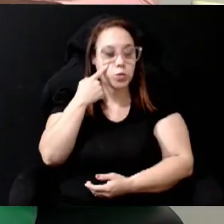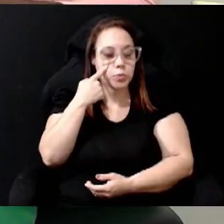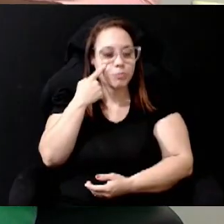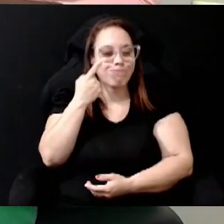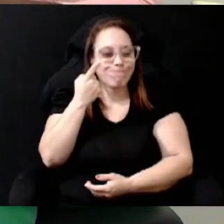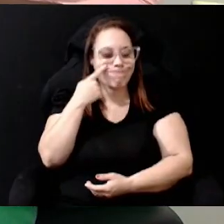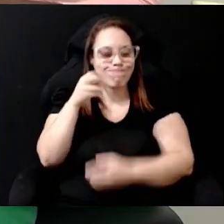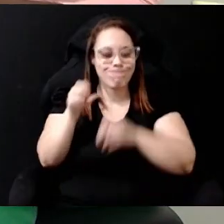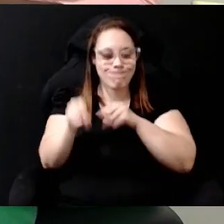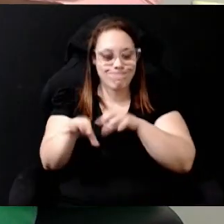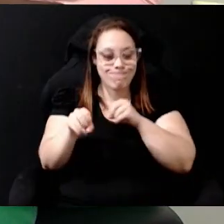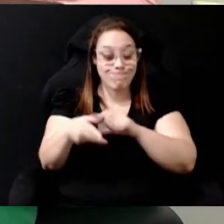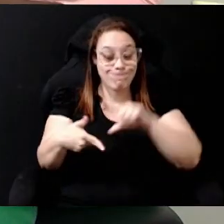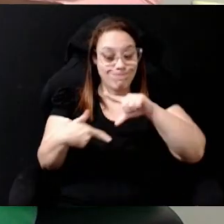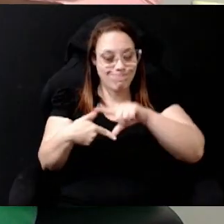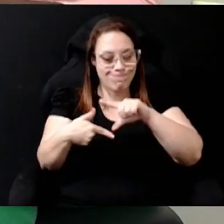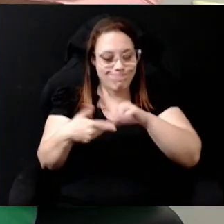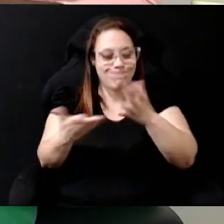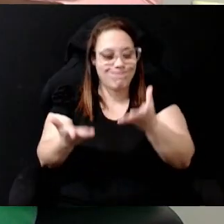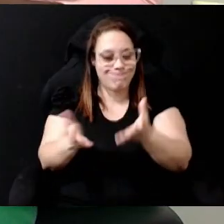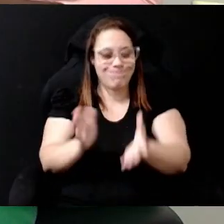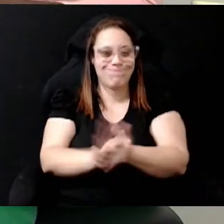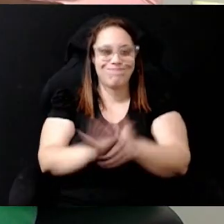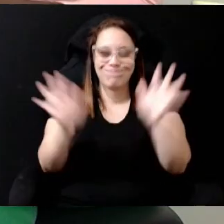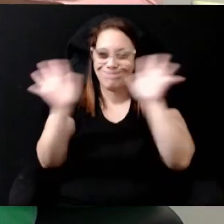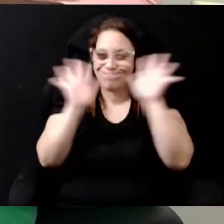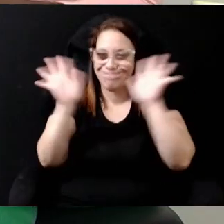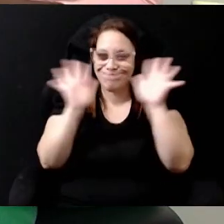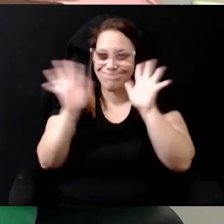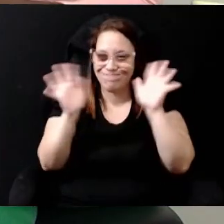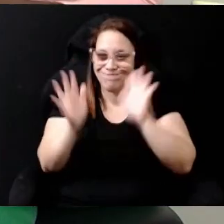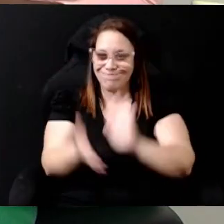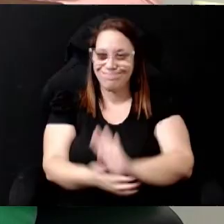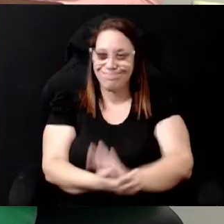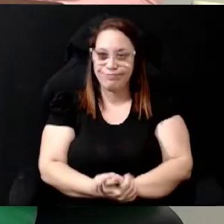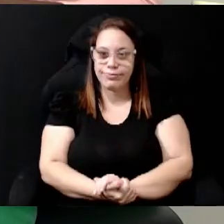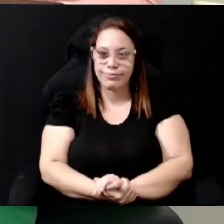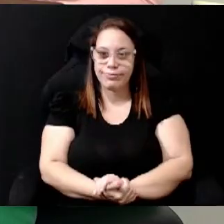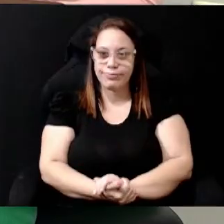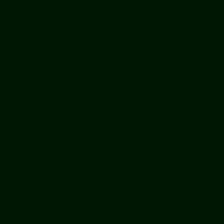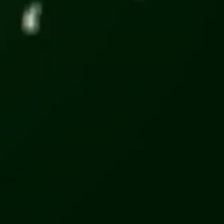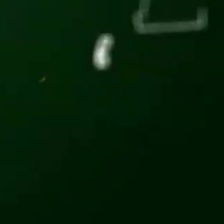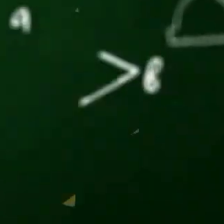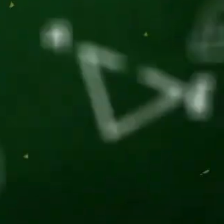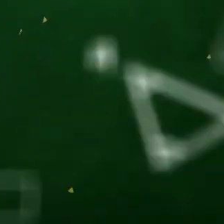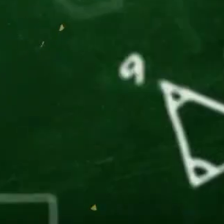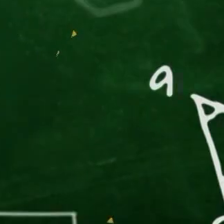André Aranha e você, claro que já sabe, né? Tô sempre, ó, de olho na educação. Tchau!